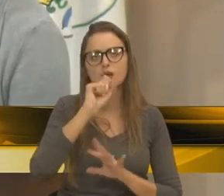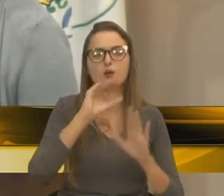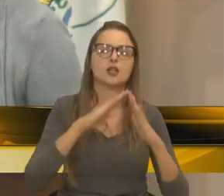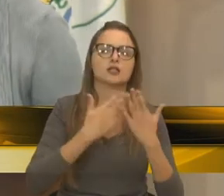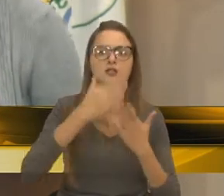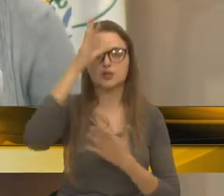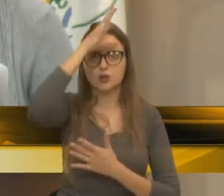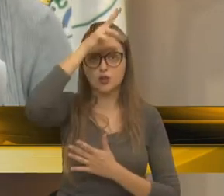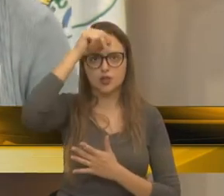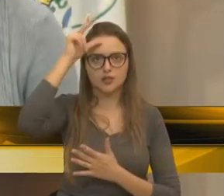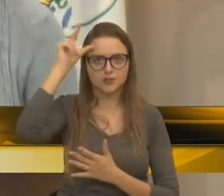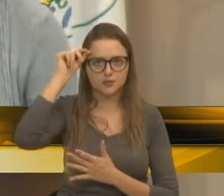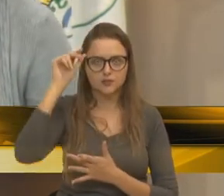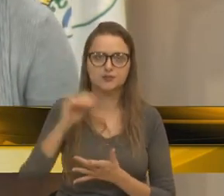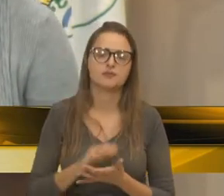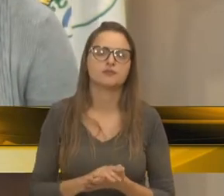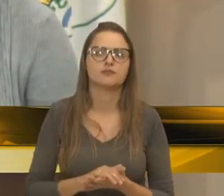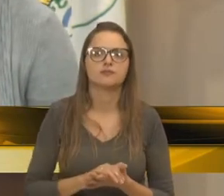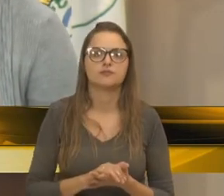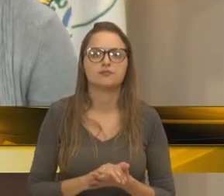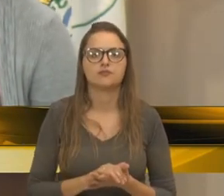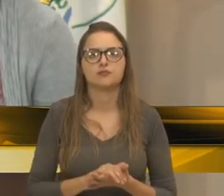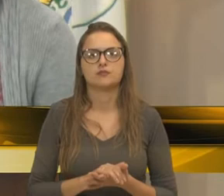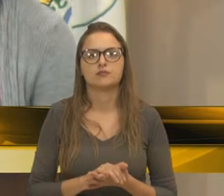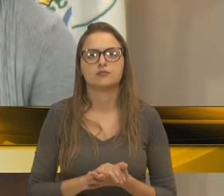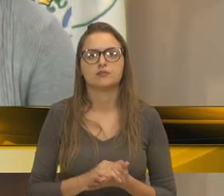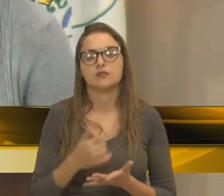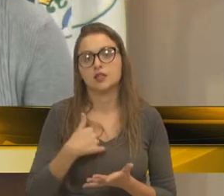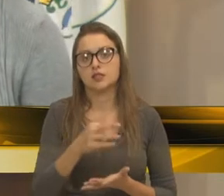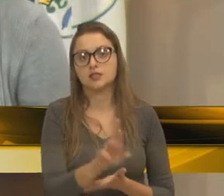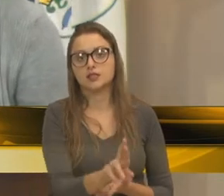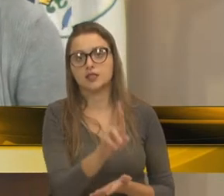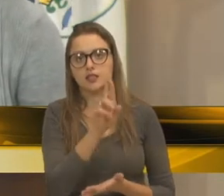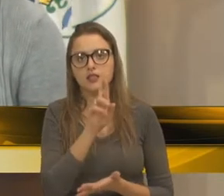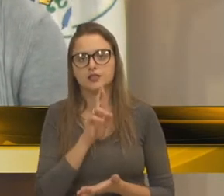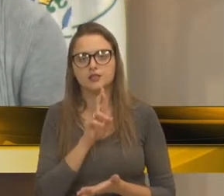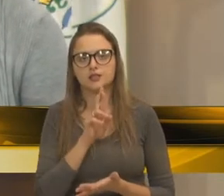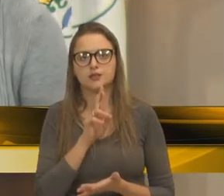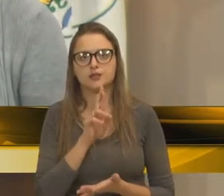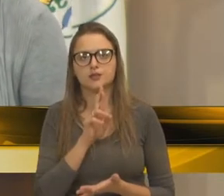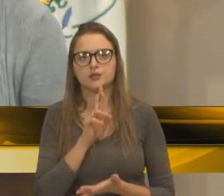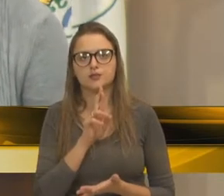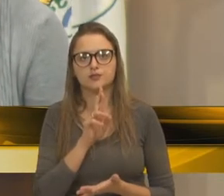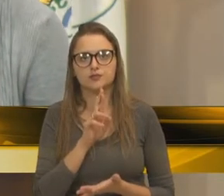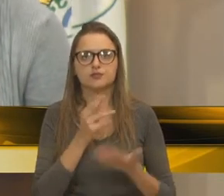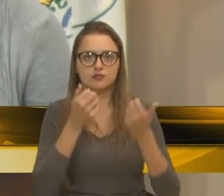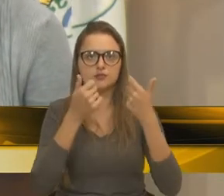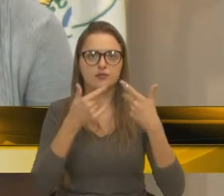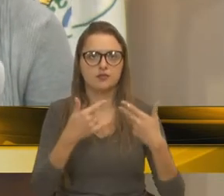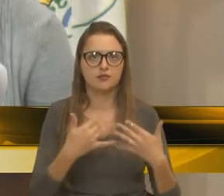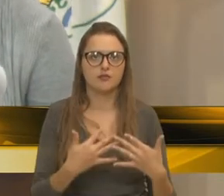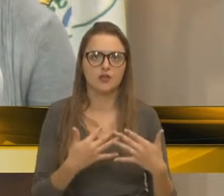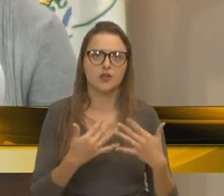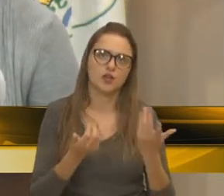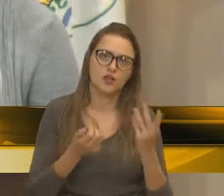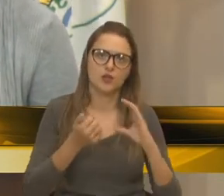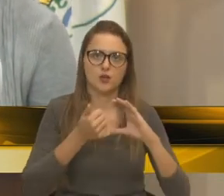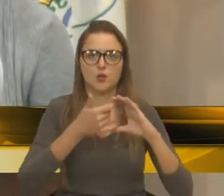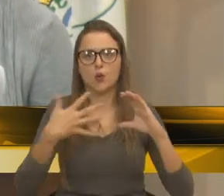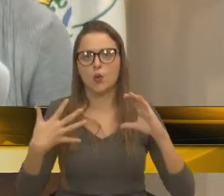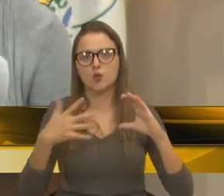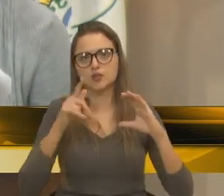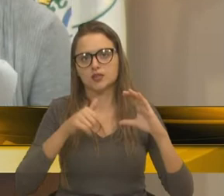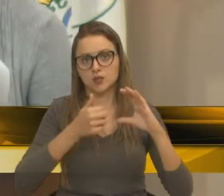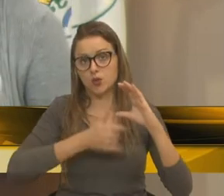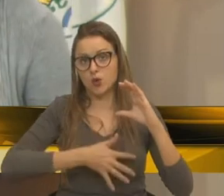E aí, eles dizem, então, o termo eles até o conceito ele é real, né?